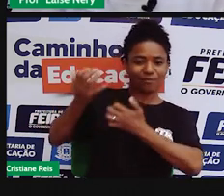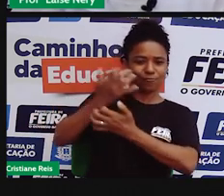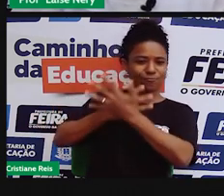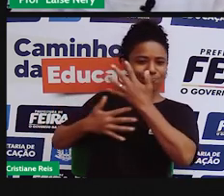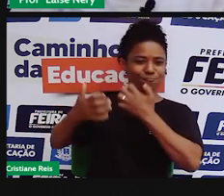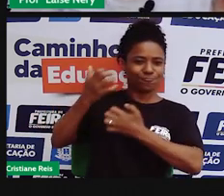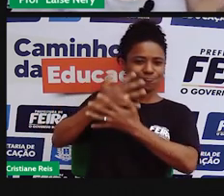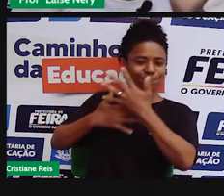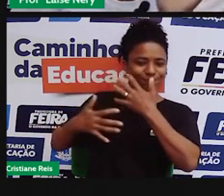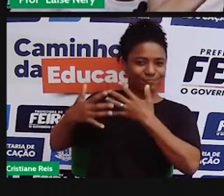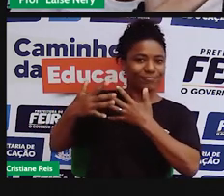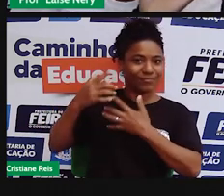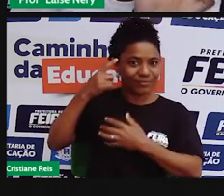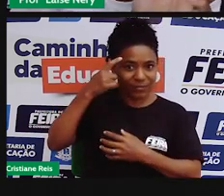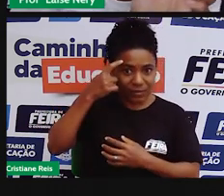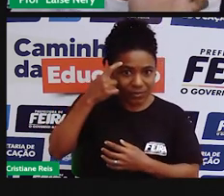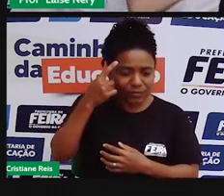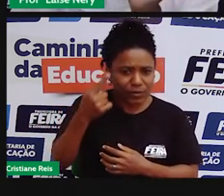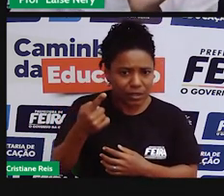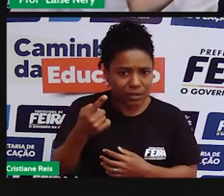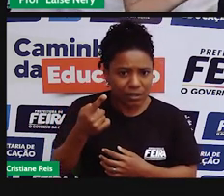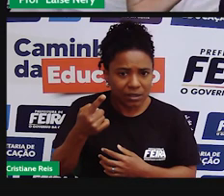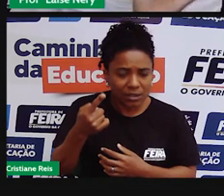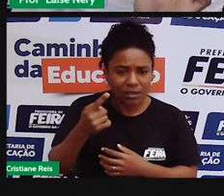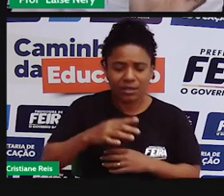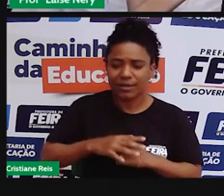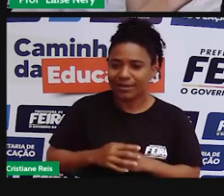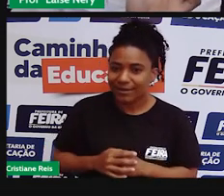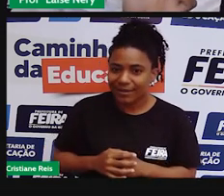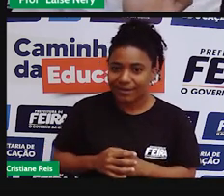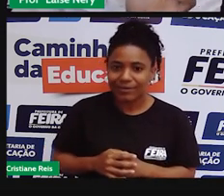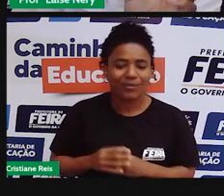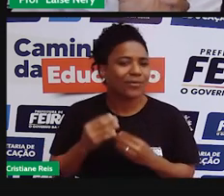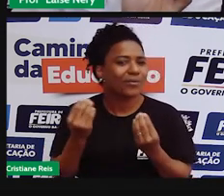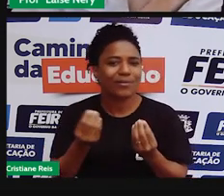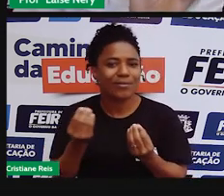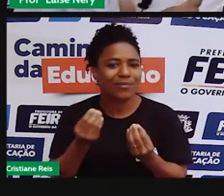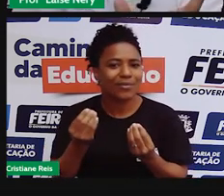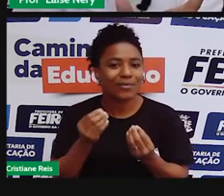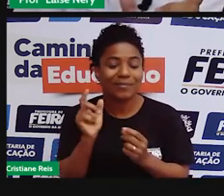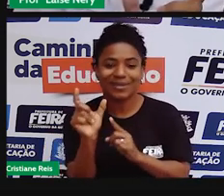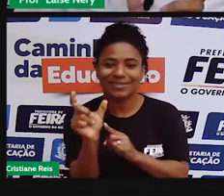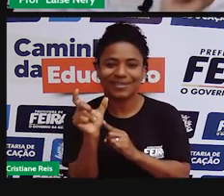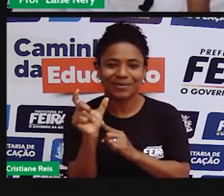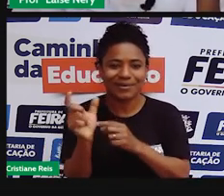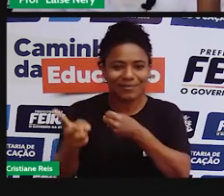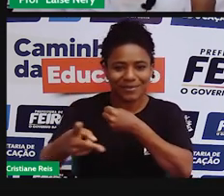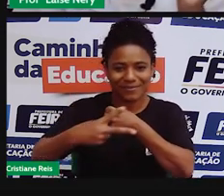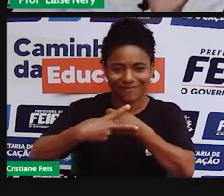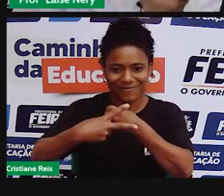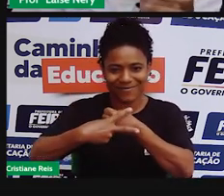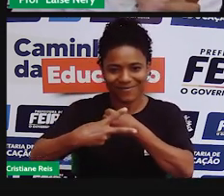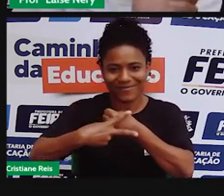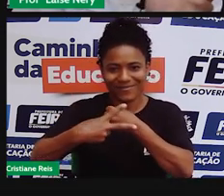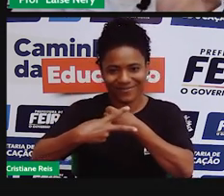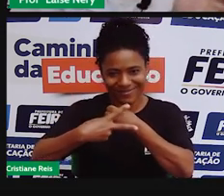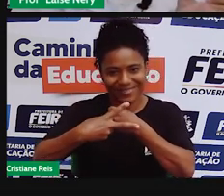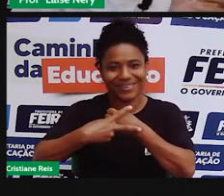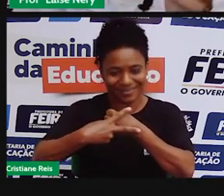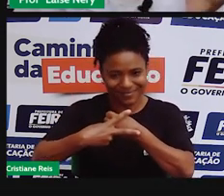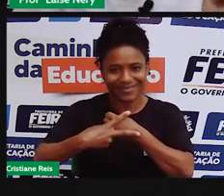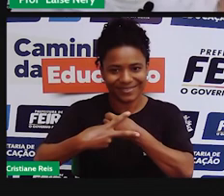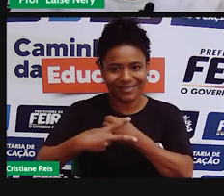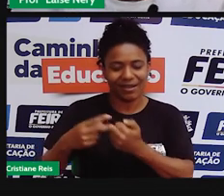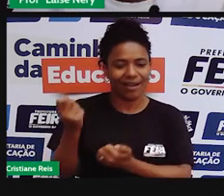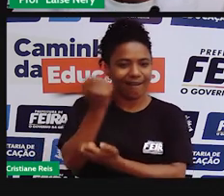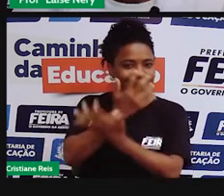ocorreu e o que me diz que esse fato já ocorreu é um ver E aí e o verbo